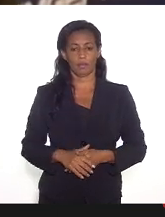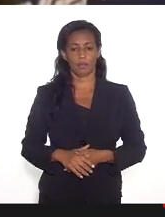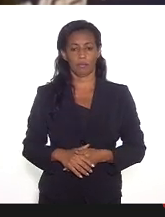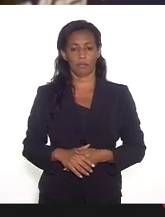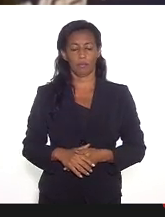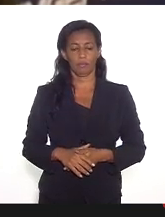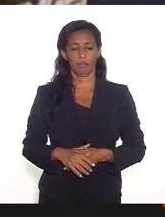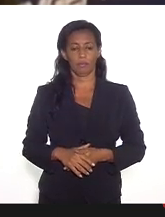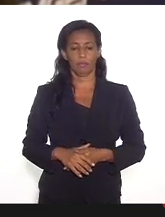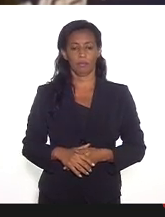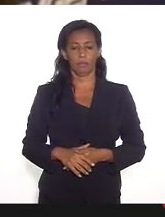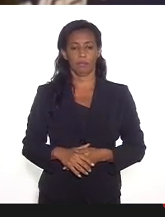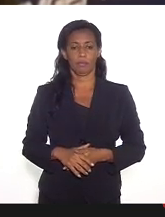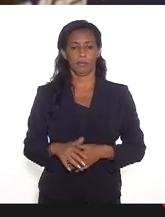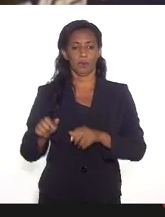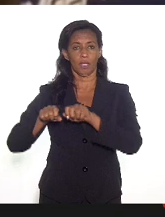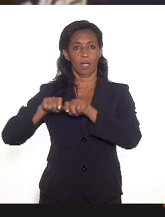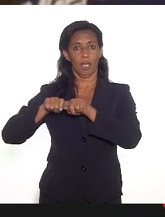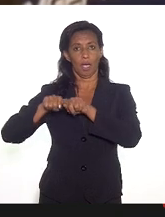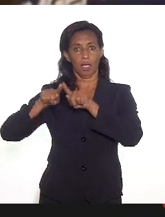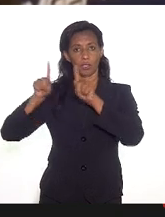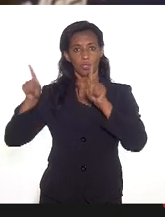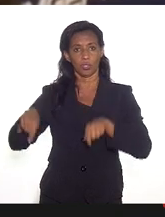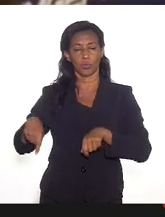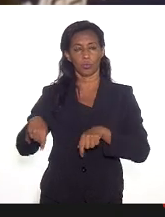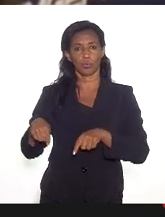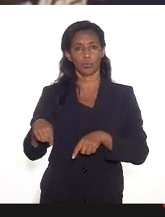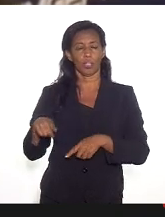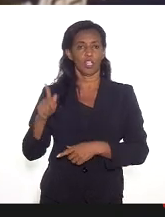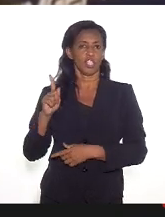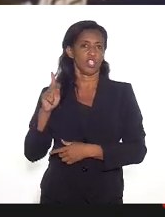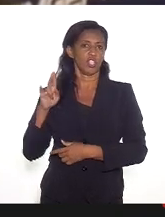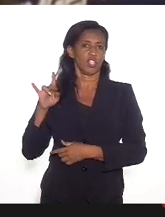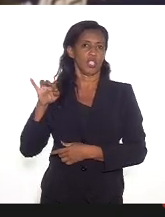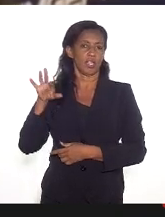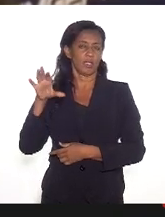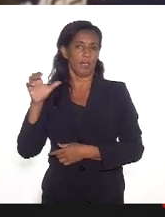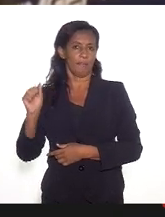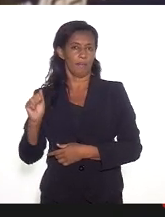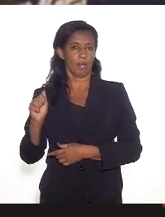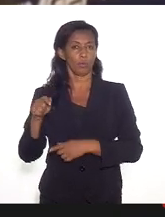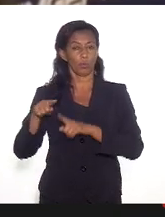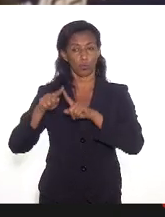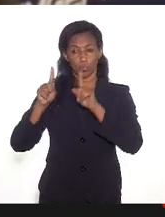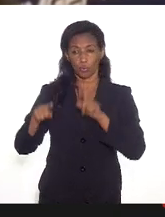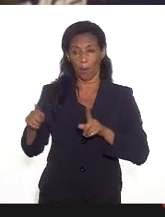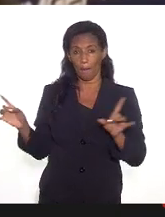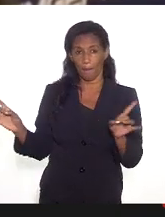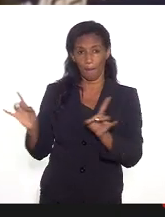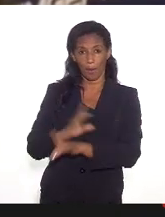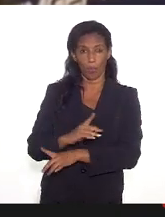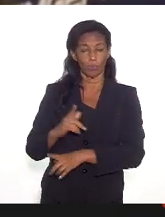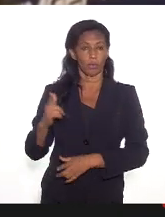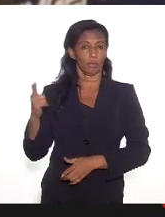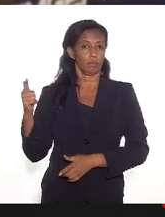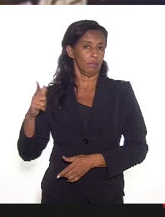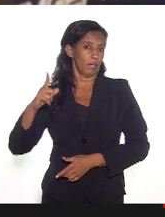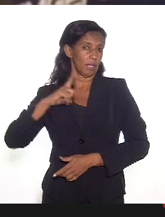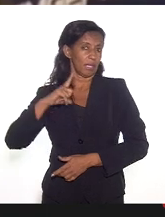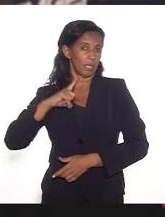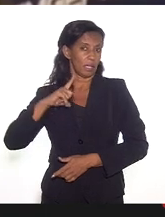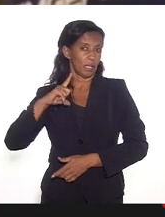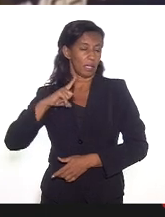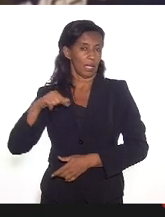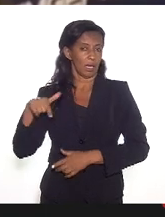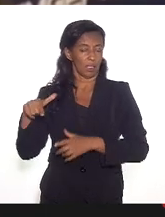pelo estabelecimento da estrutura de gerenciamento e uma estrutura montada para que efetivamente essa estrutura